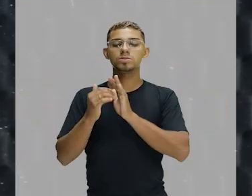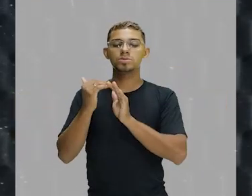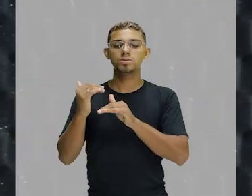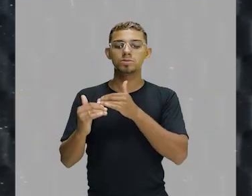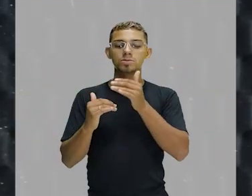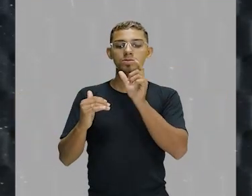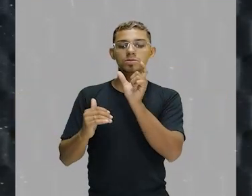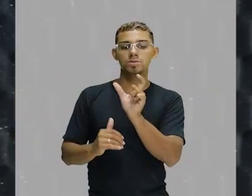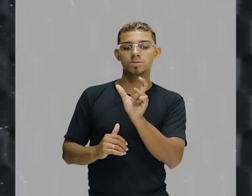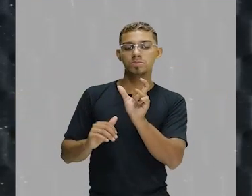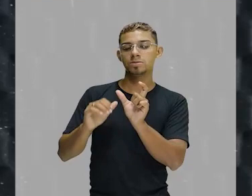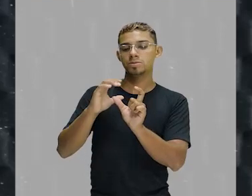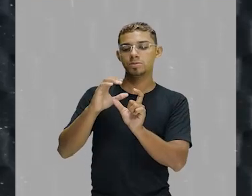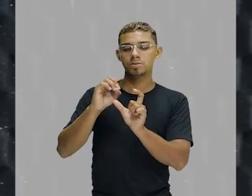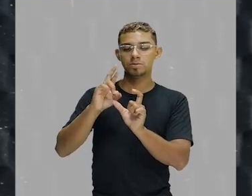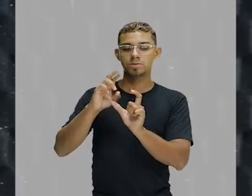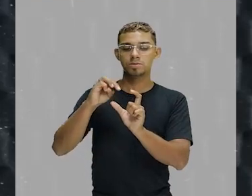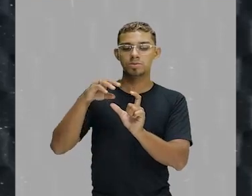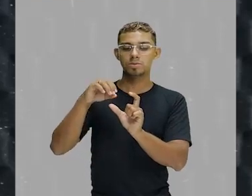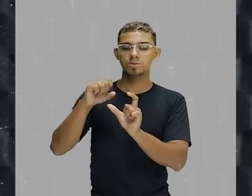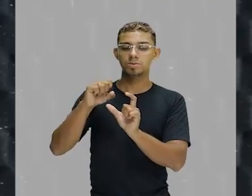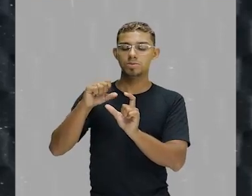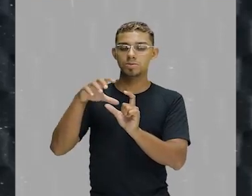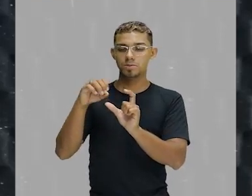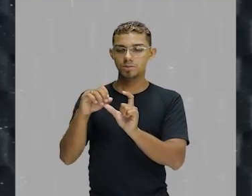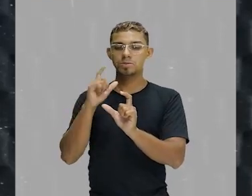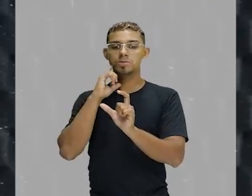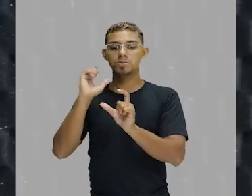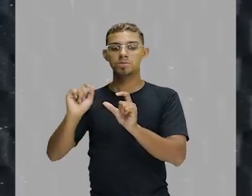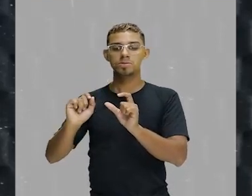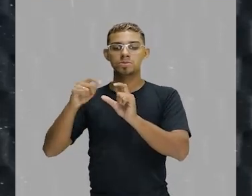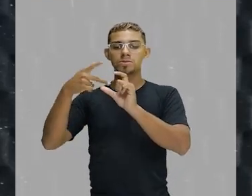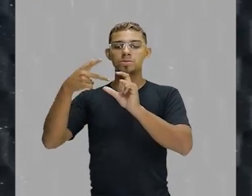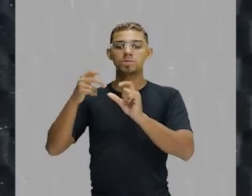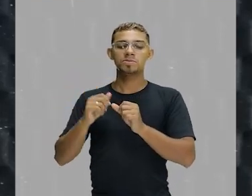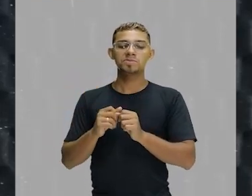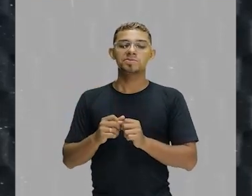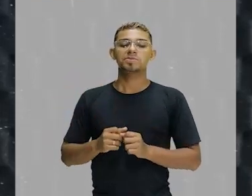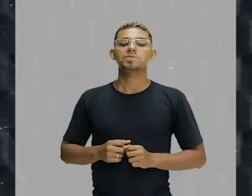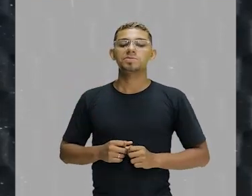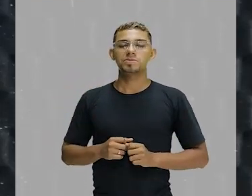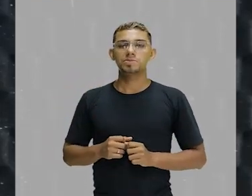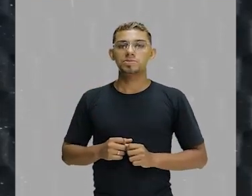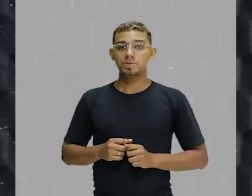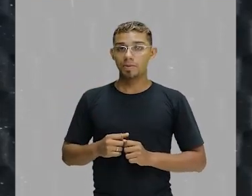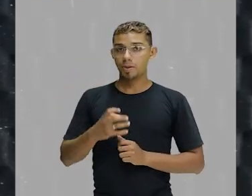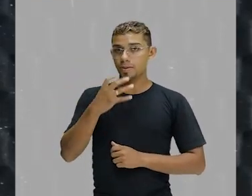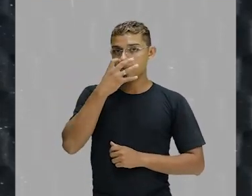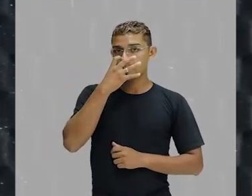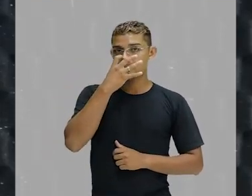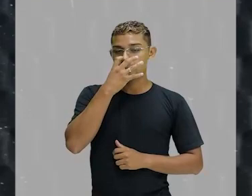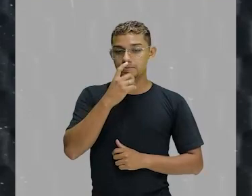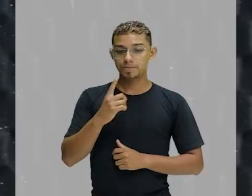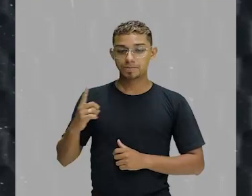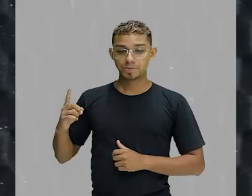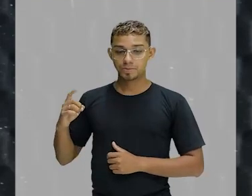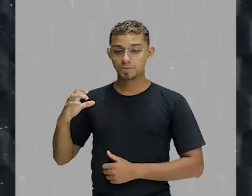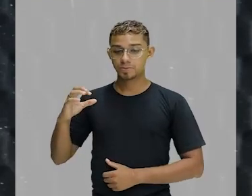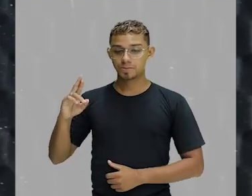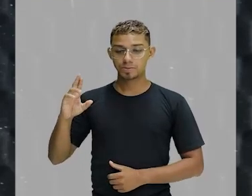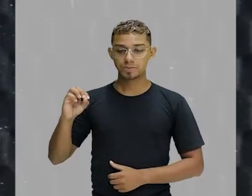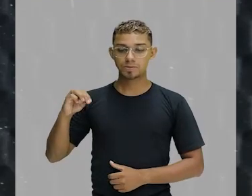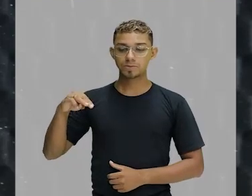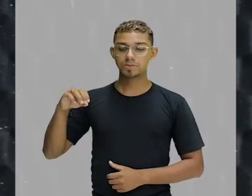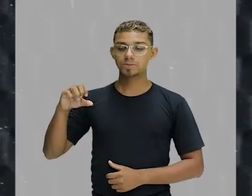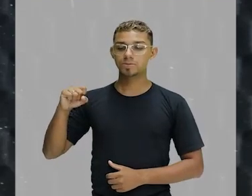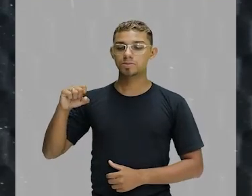dos cromossomos duplicados para o polo da célula. Então, perceba o seguinte, esse cromossomo aqui está